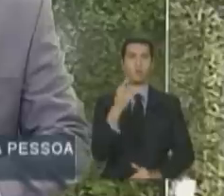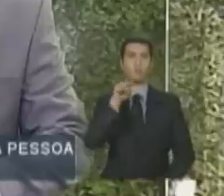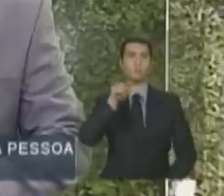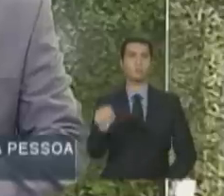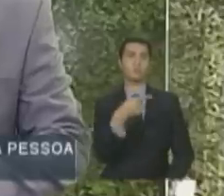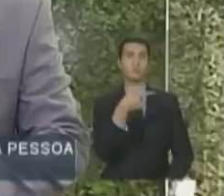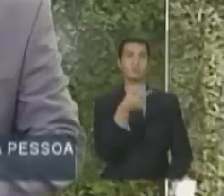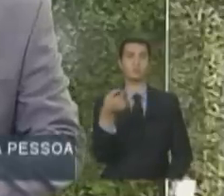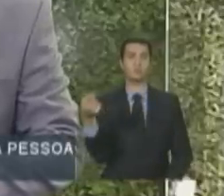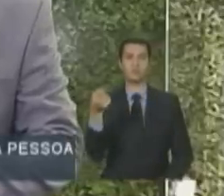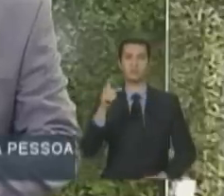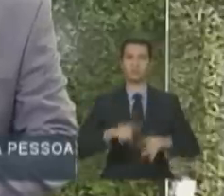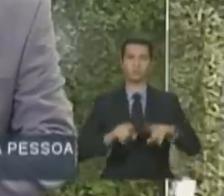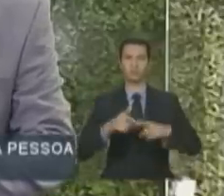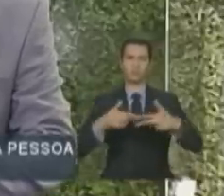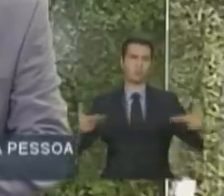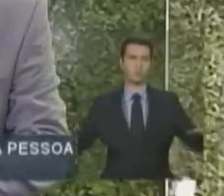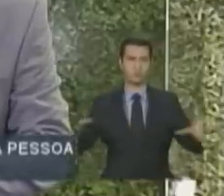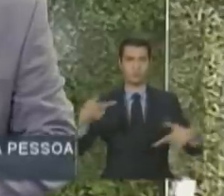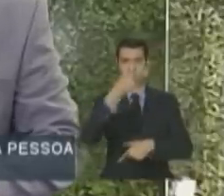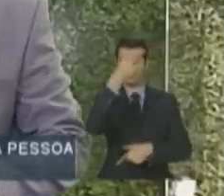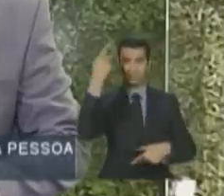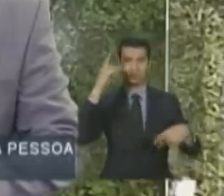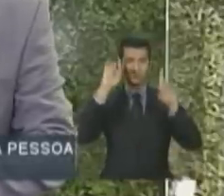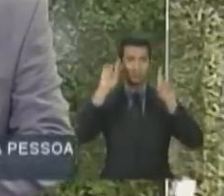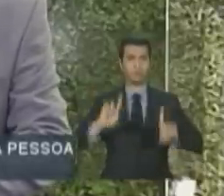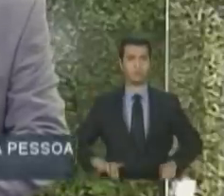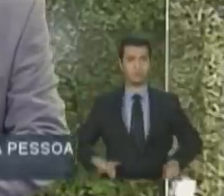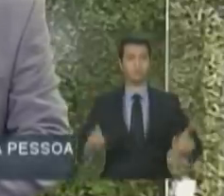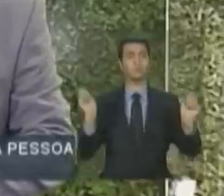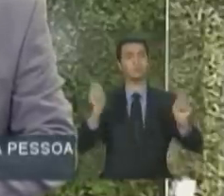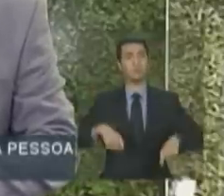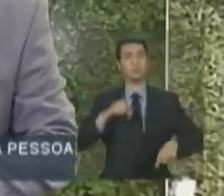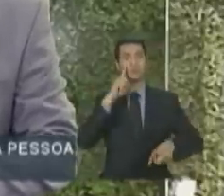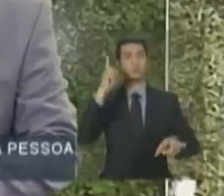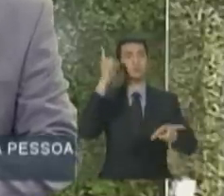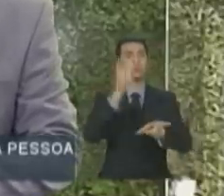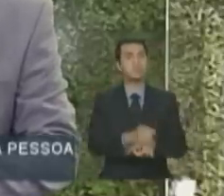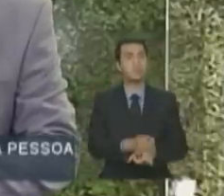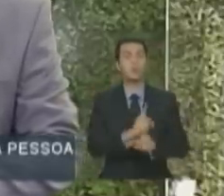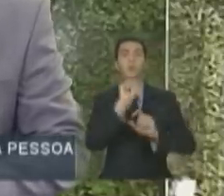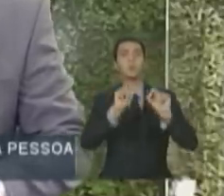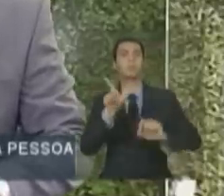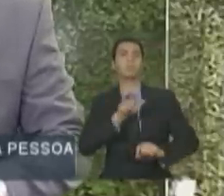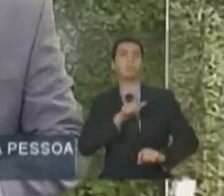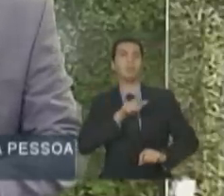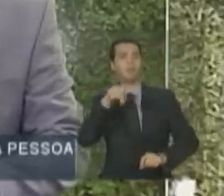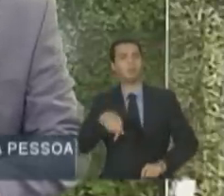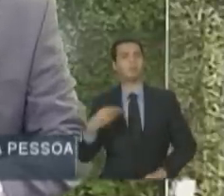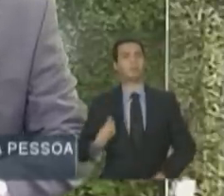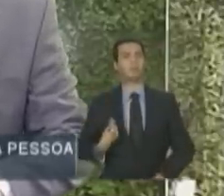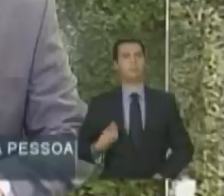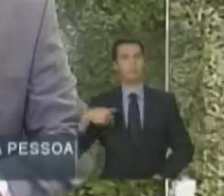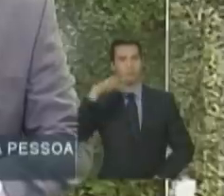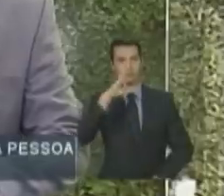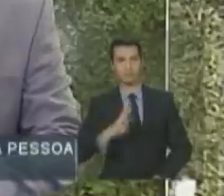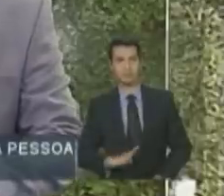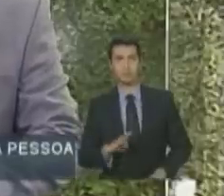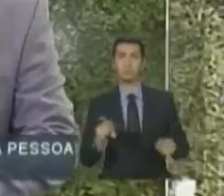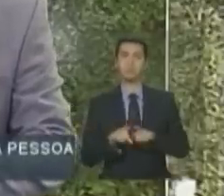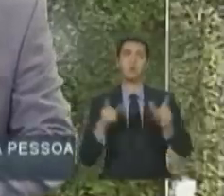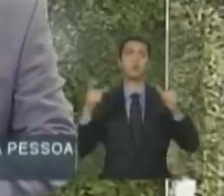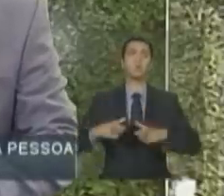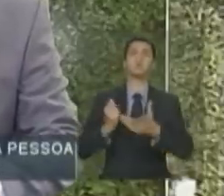com deficiência possam encontrar os produtos, saber o que é que está disponibilizado no Brasil e saber, inclusive, onde